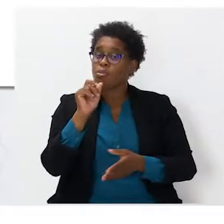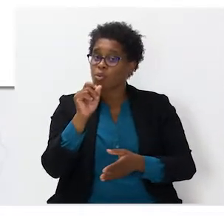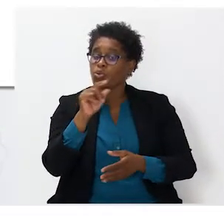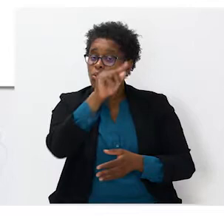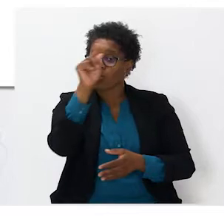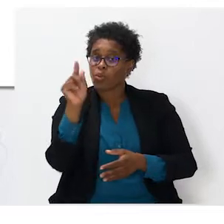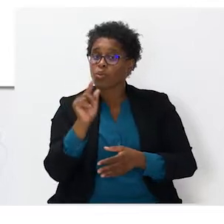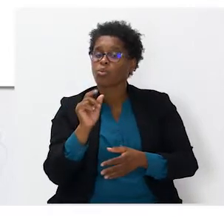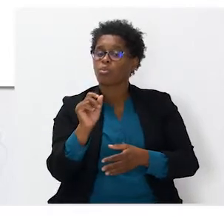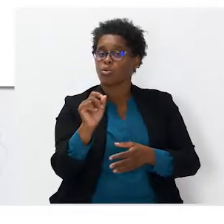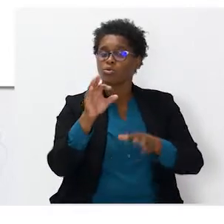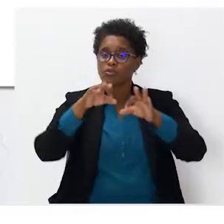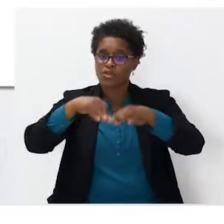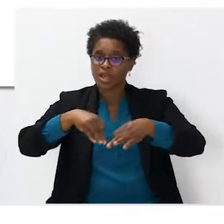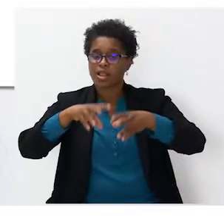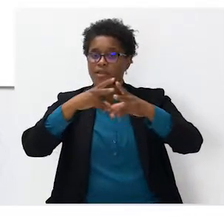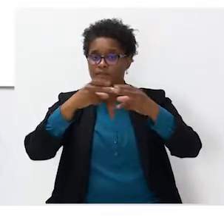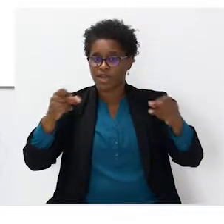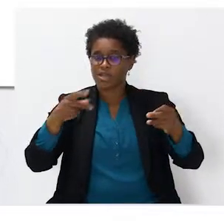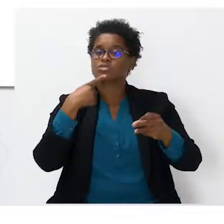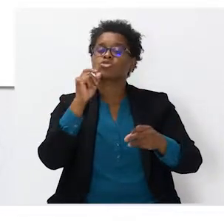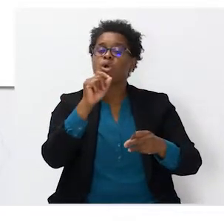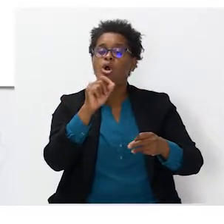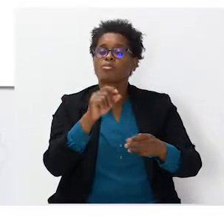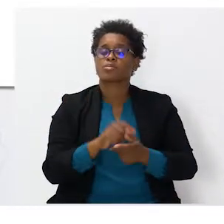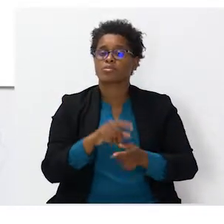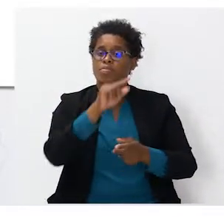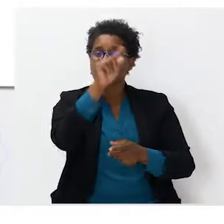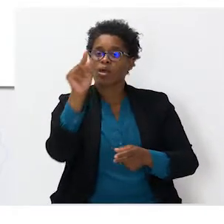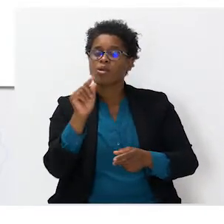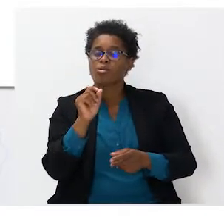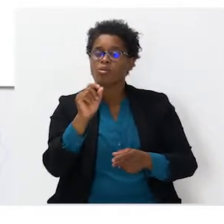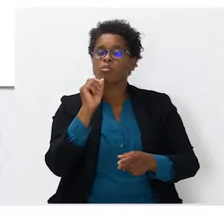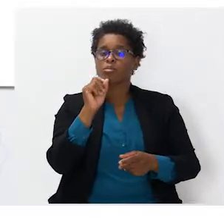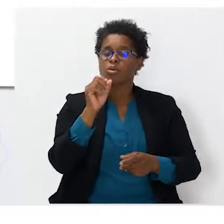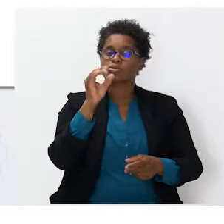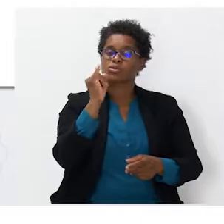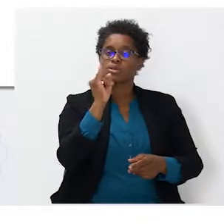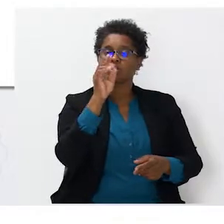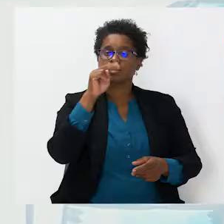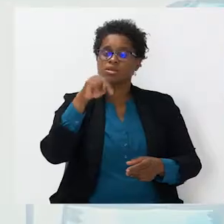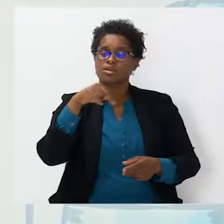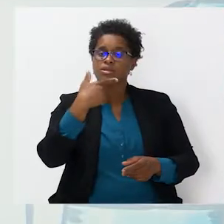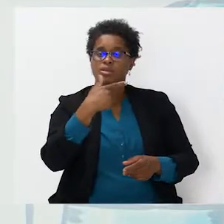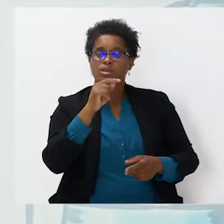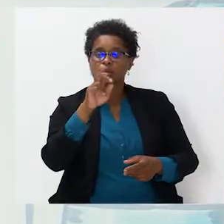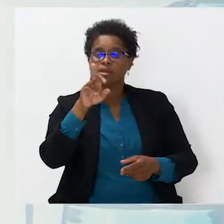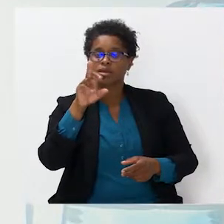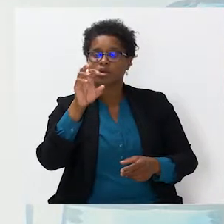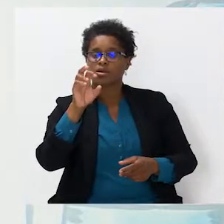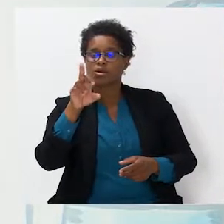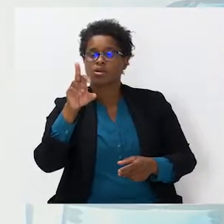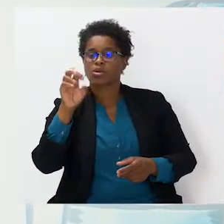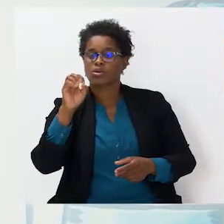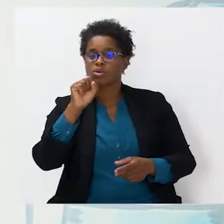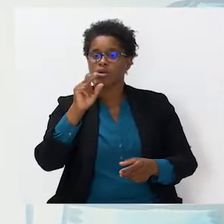no final da frase e chama-se ponto de interrogação. Esse nosso pontinho, não